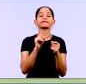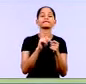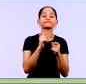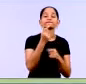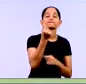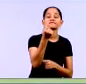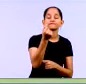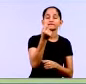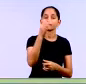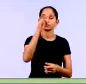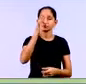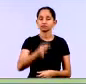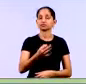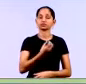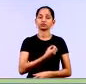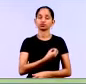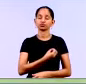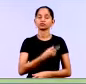valor